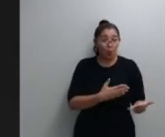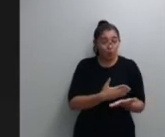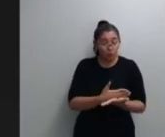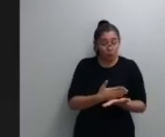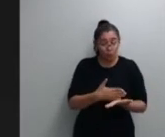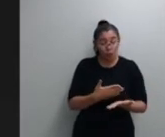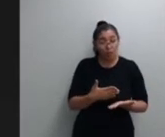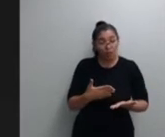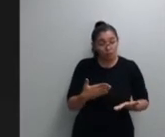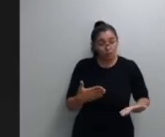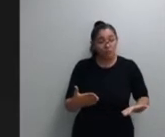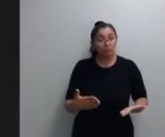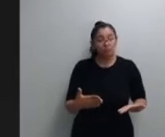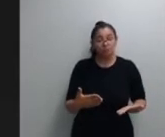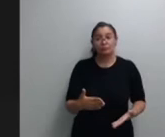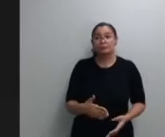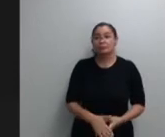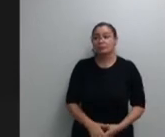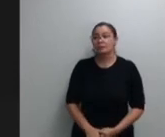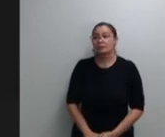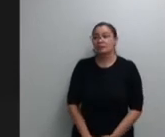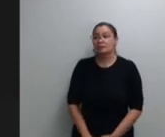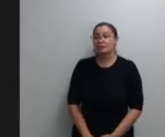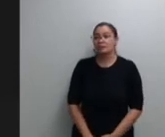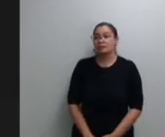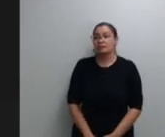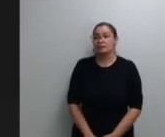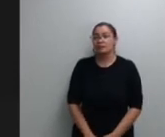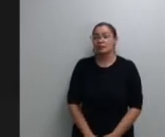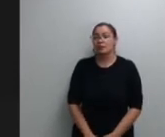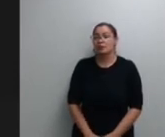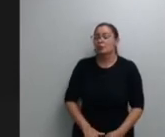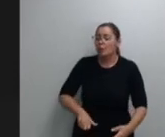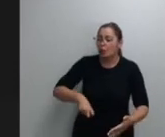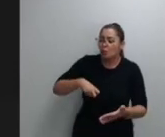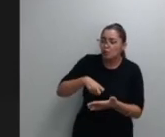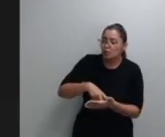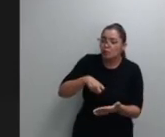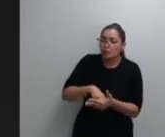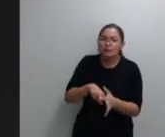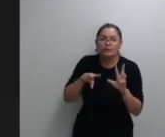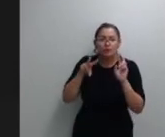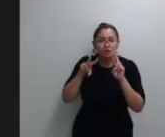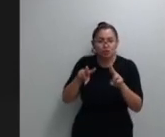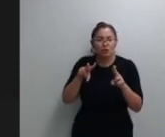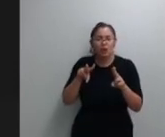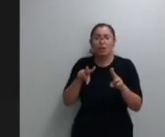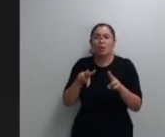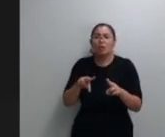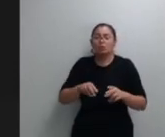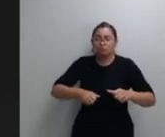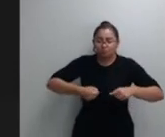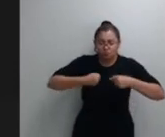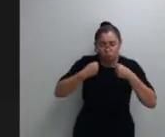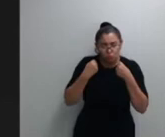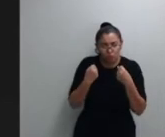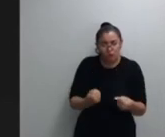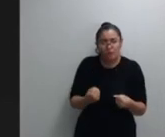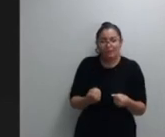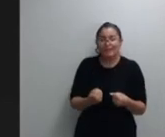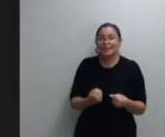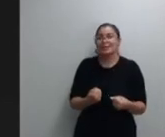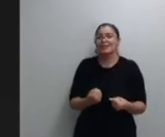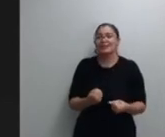a doutora Ana Paula tem razão, coube a comissão à vista da insubsistência forçada do critério